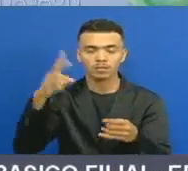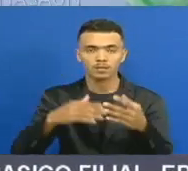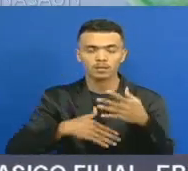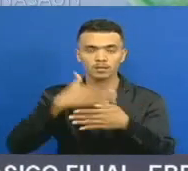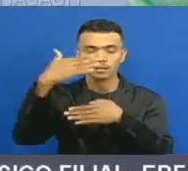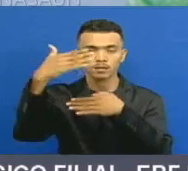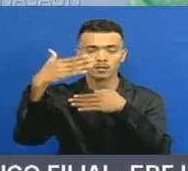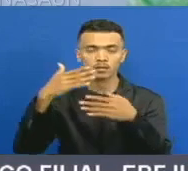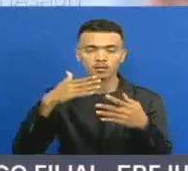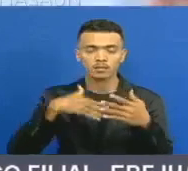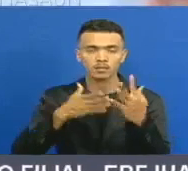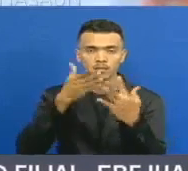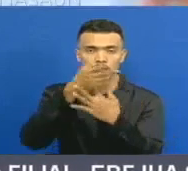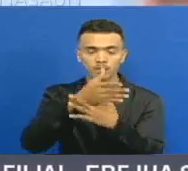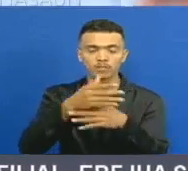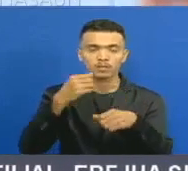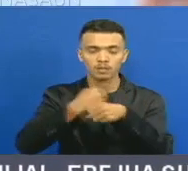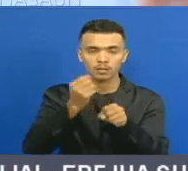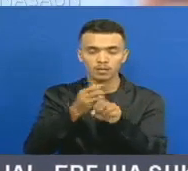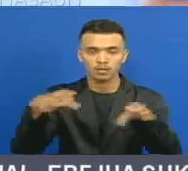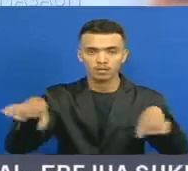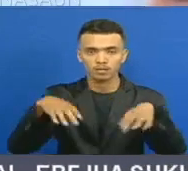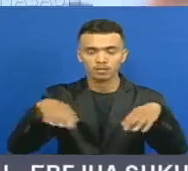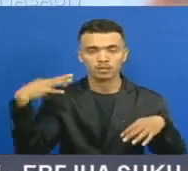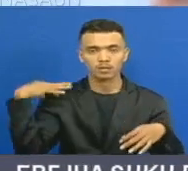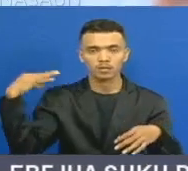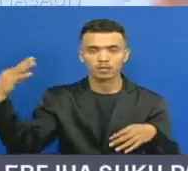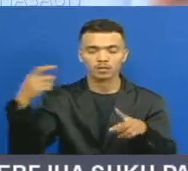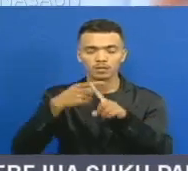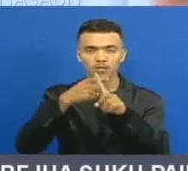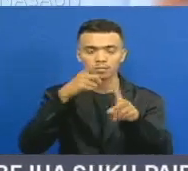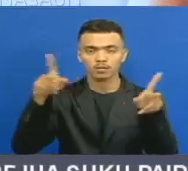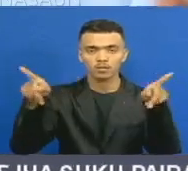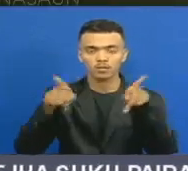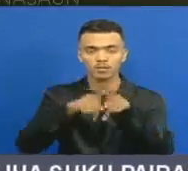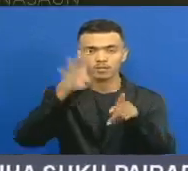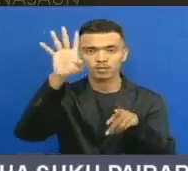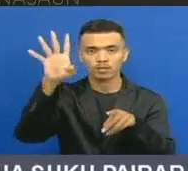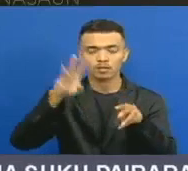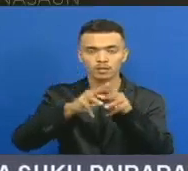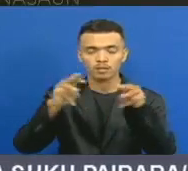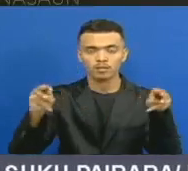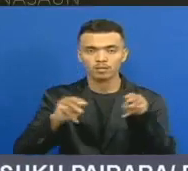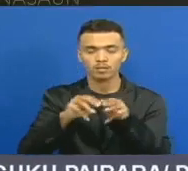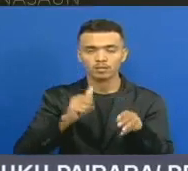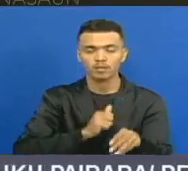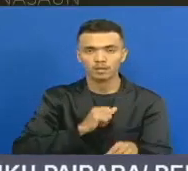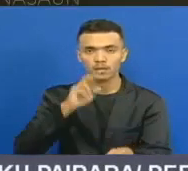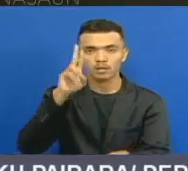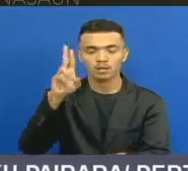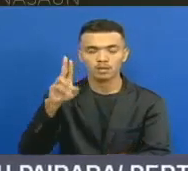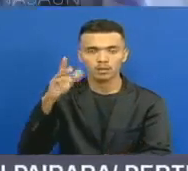hodi halau servisu refere. Candidato hirakne, mai husi postu administrativu hat iha municipiu Eleu.